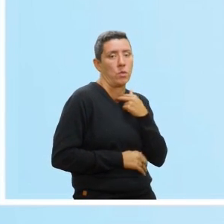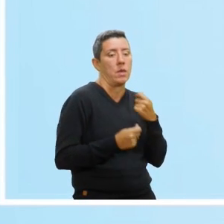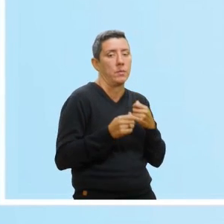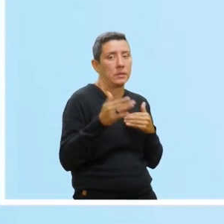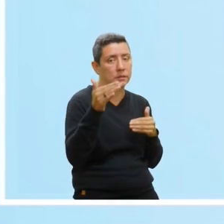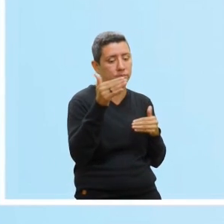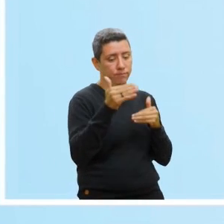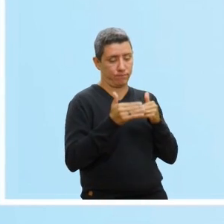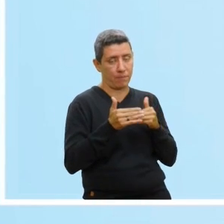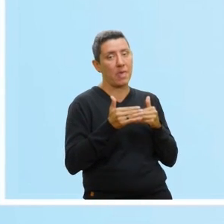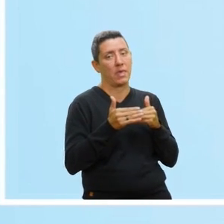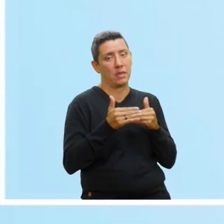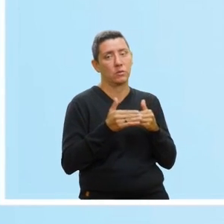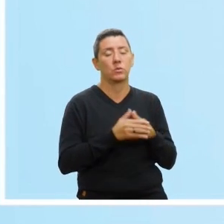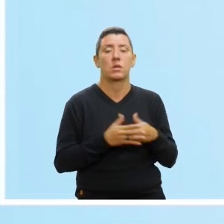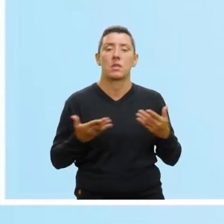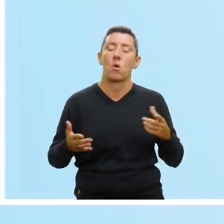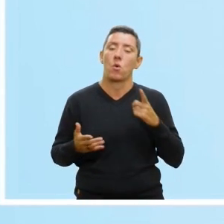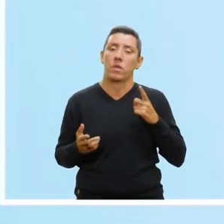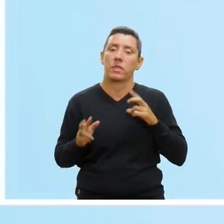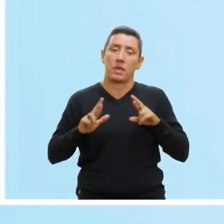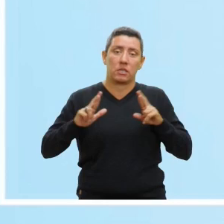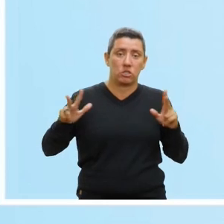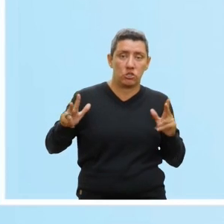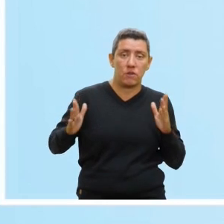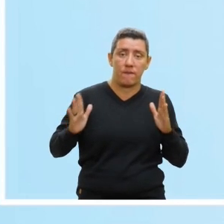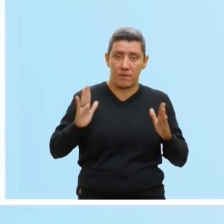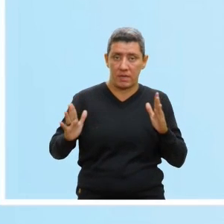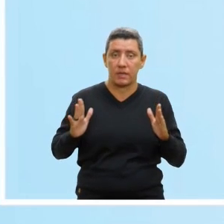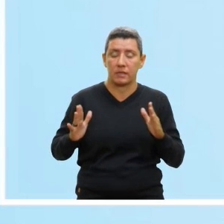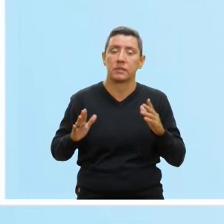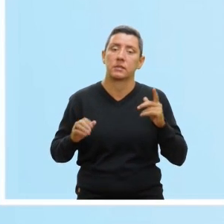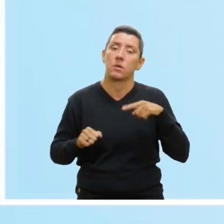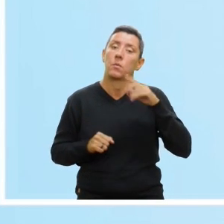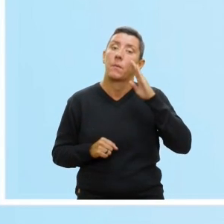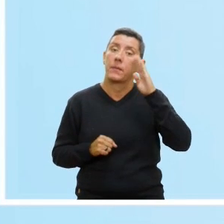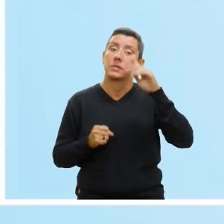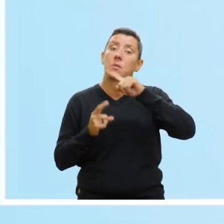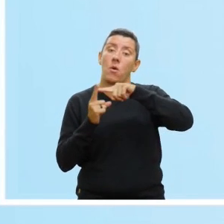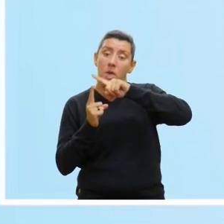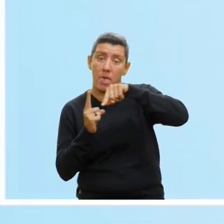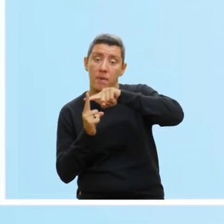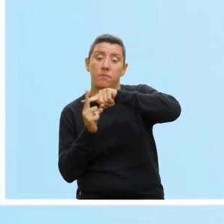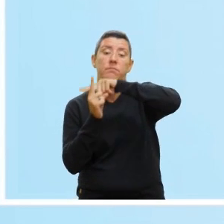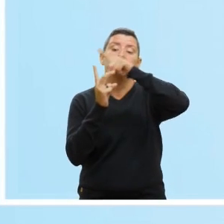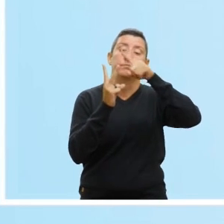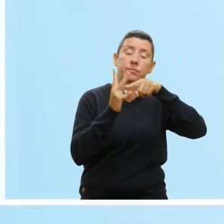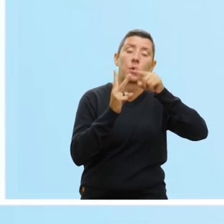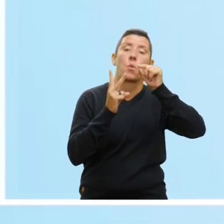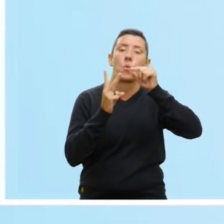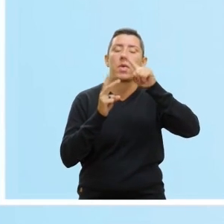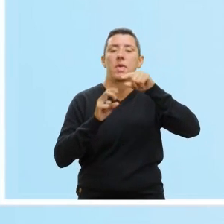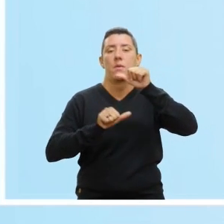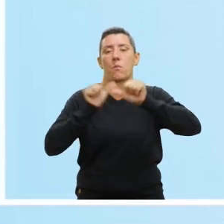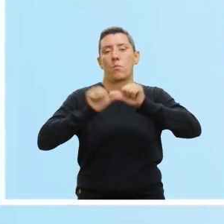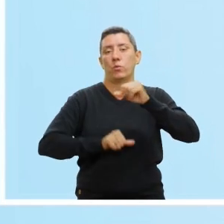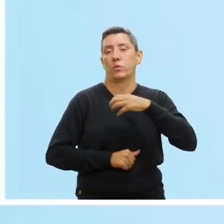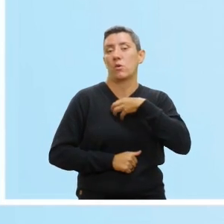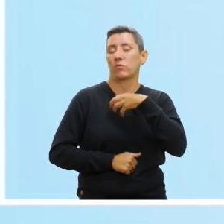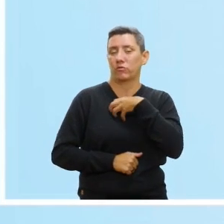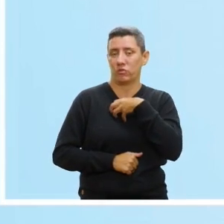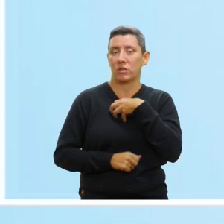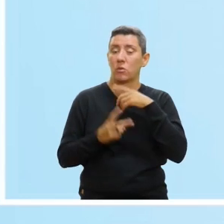existe essa relação, tá? E é aí que eu chamo o segundo pilar de evolução, que é a questão da performance, tá? Então, além